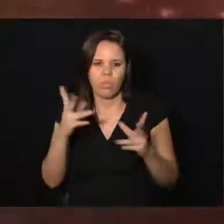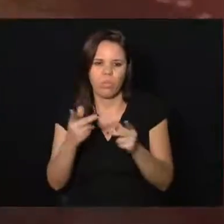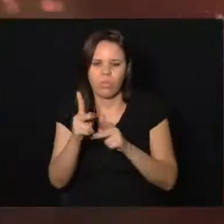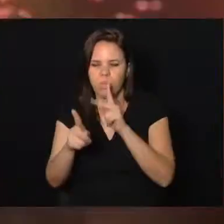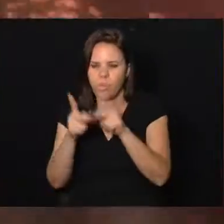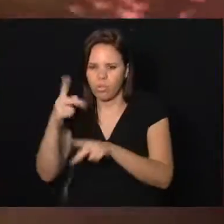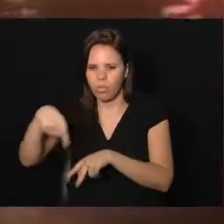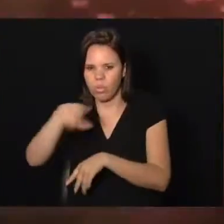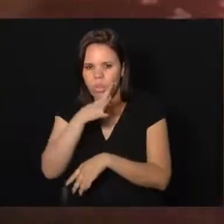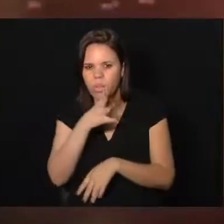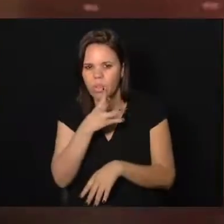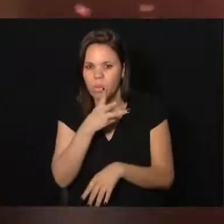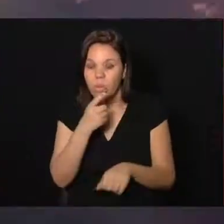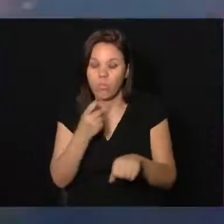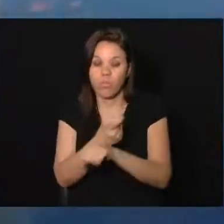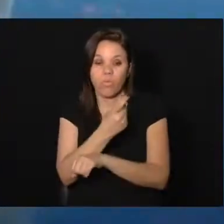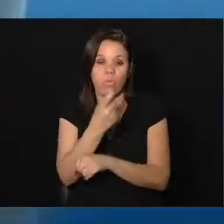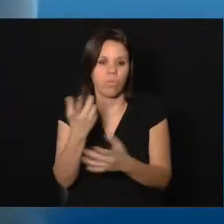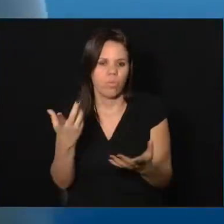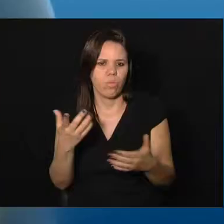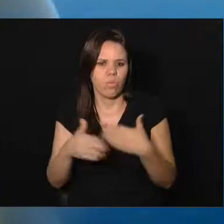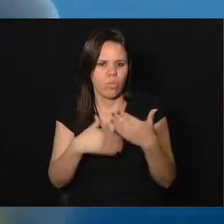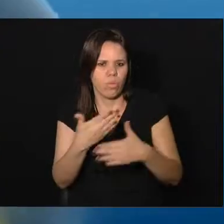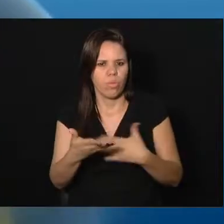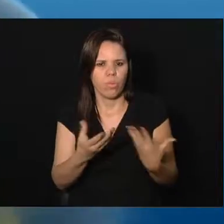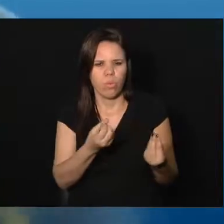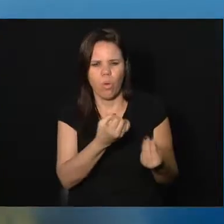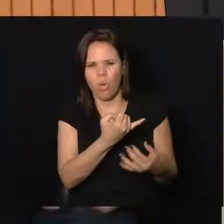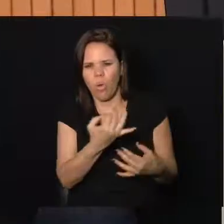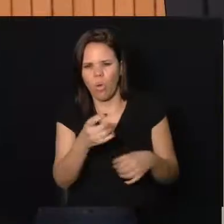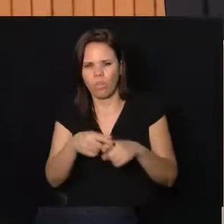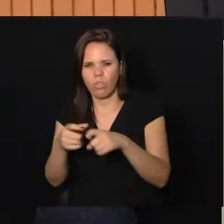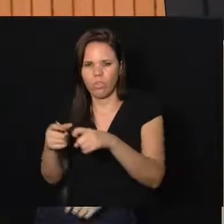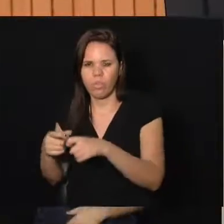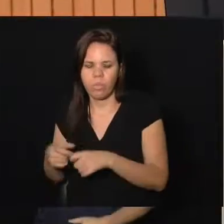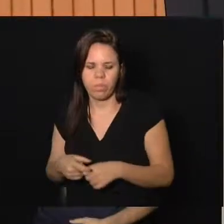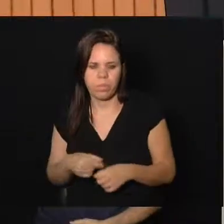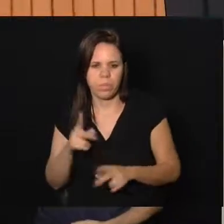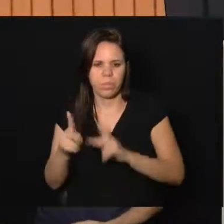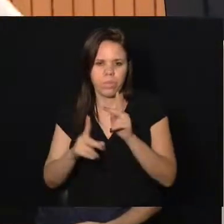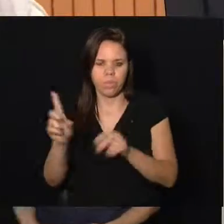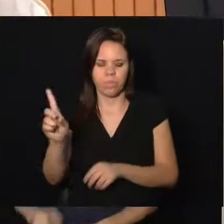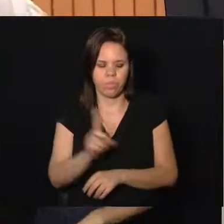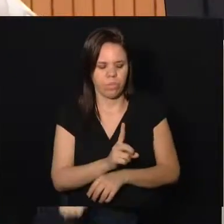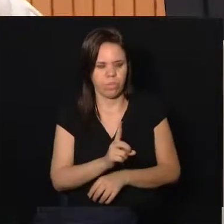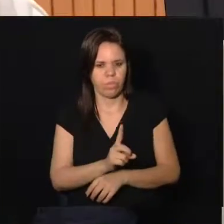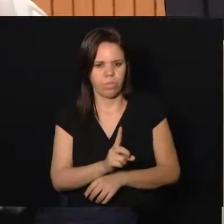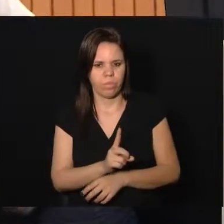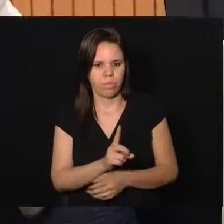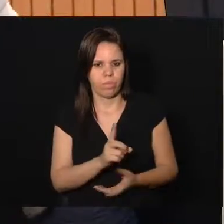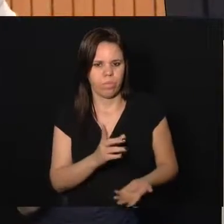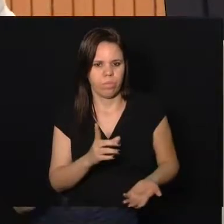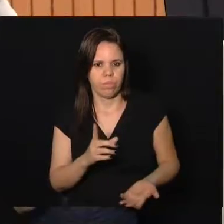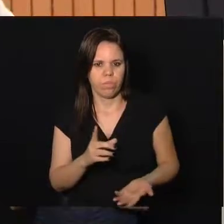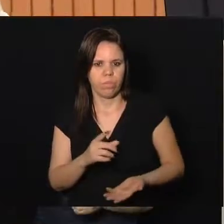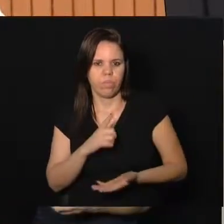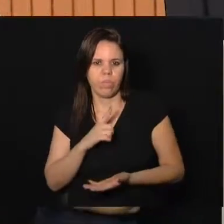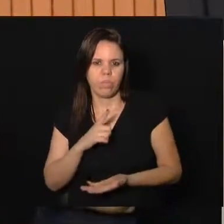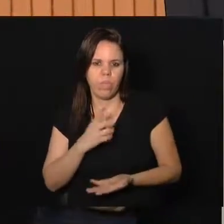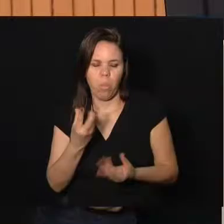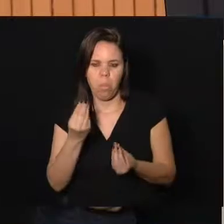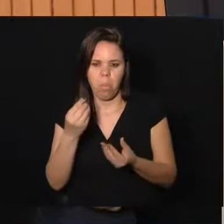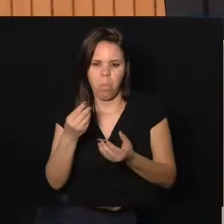pacientes demoram a descobrir, passando por inúmeros médicos. Os pacientes chegam a nós com um compêndio de